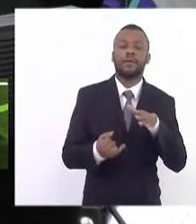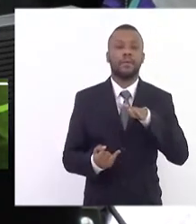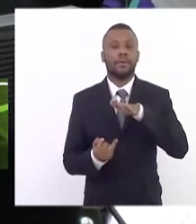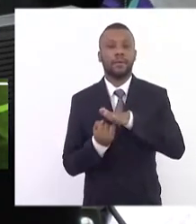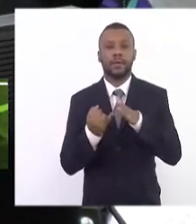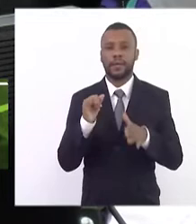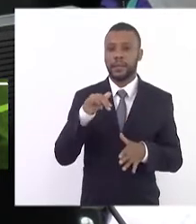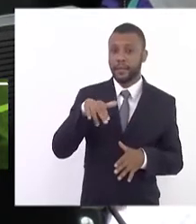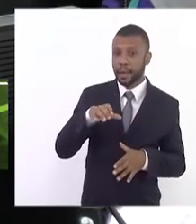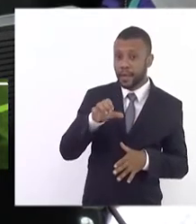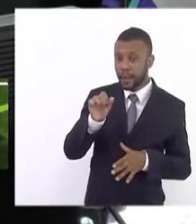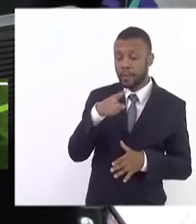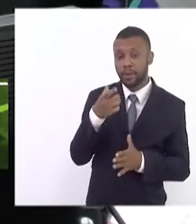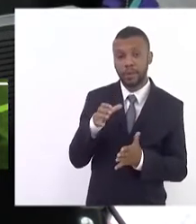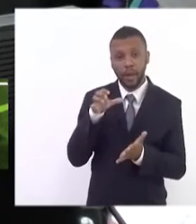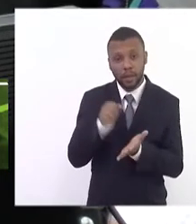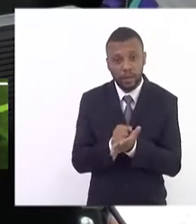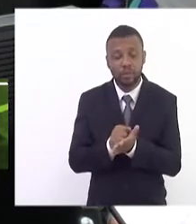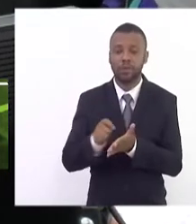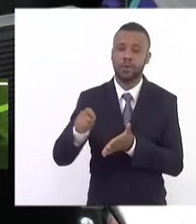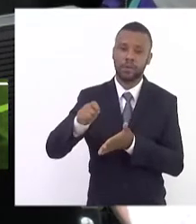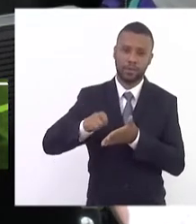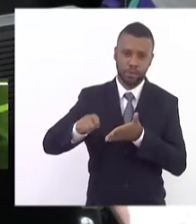o registro escrito